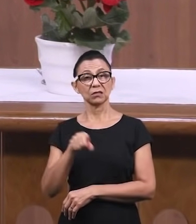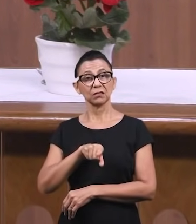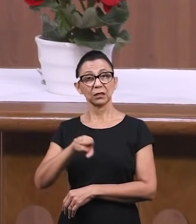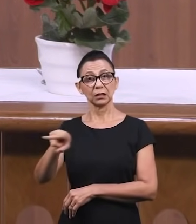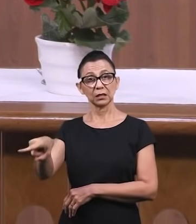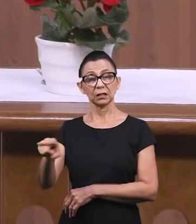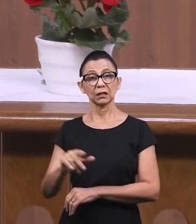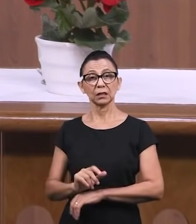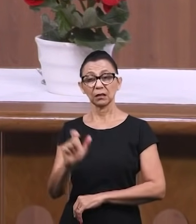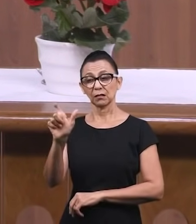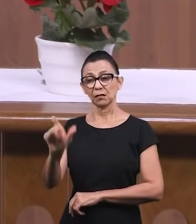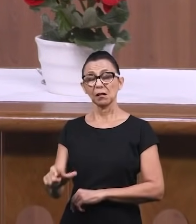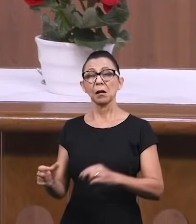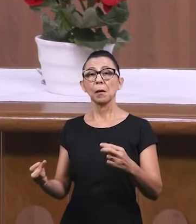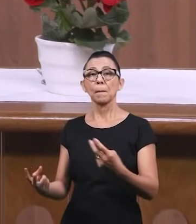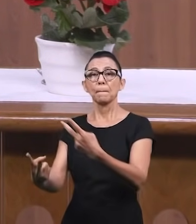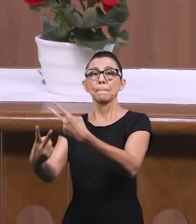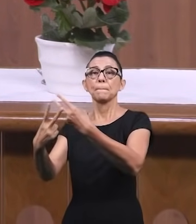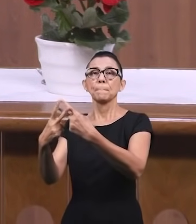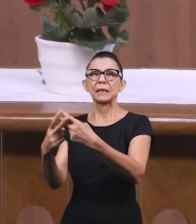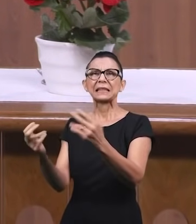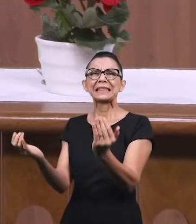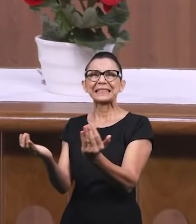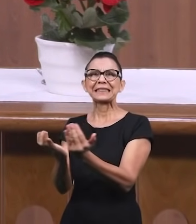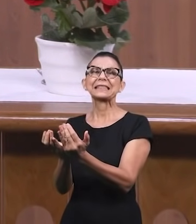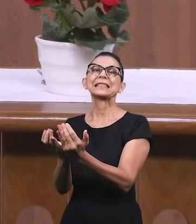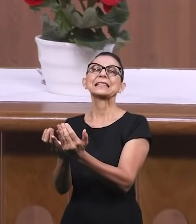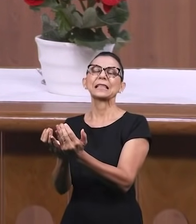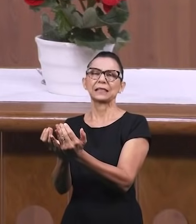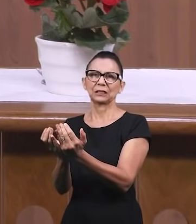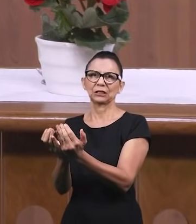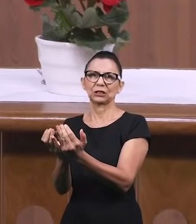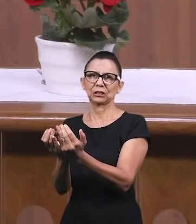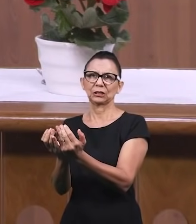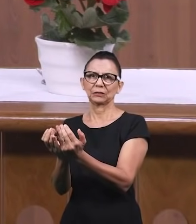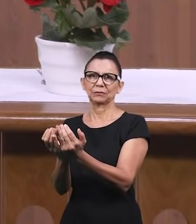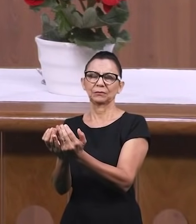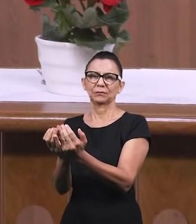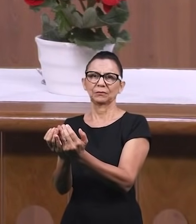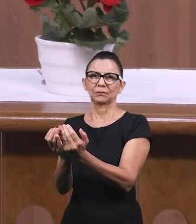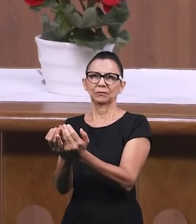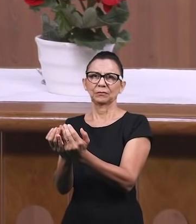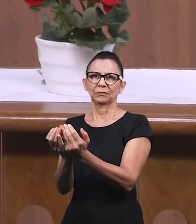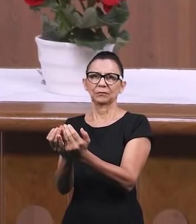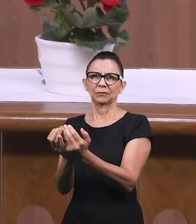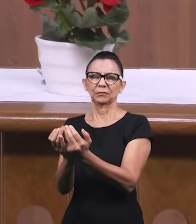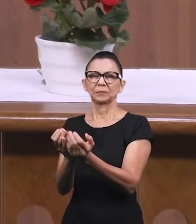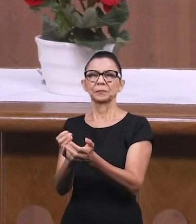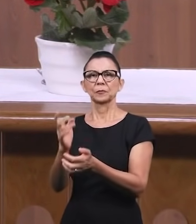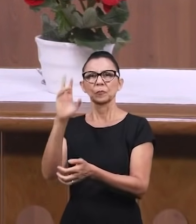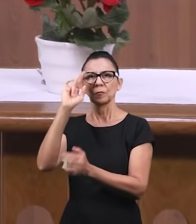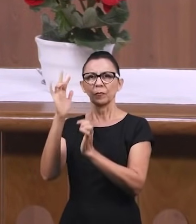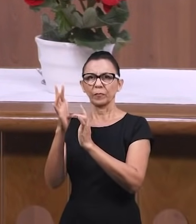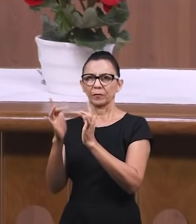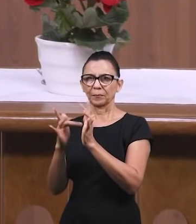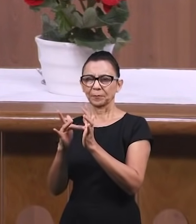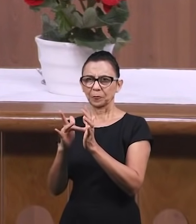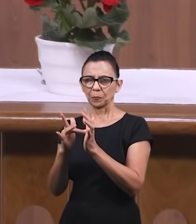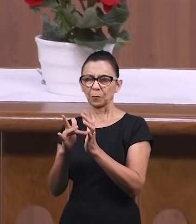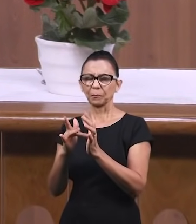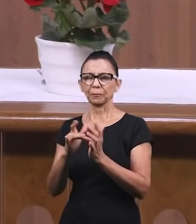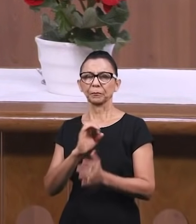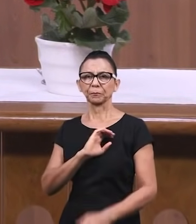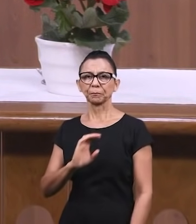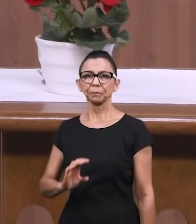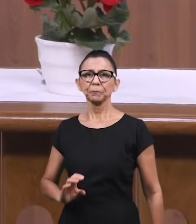lá em Damasco aqueles que fossem crentes no Senhor Jesus Cristo.